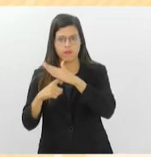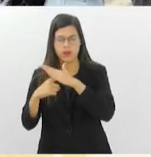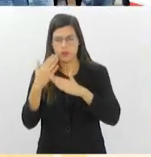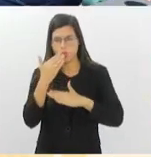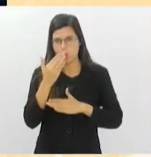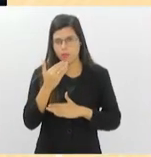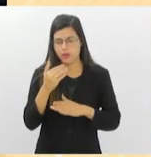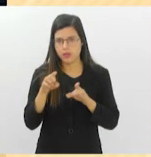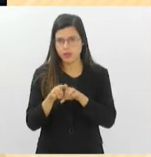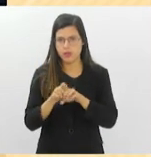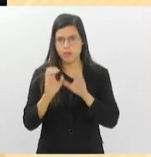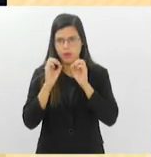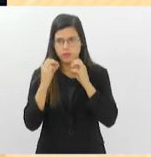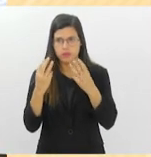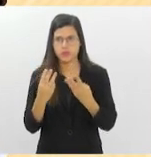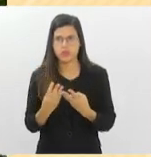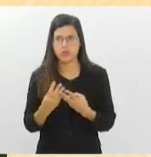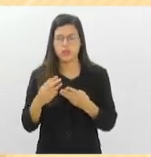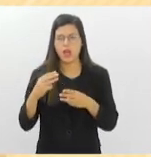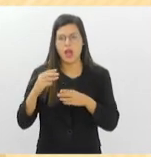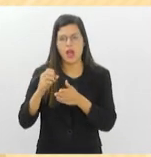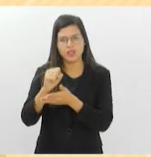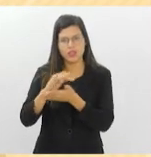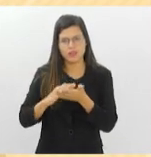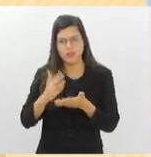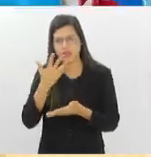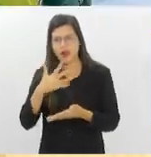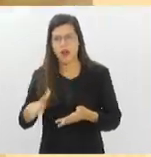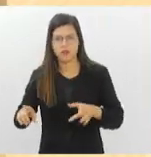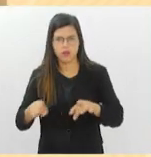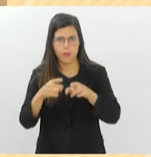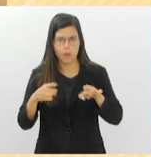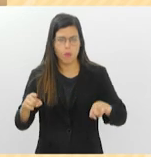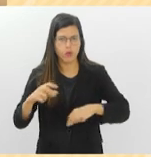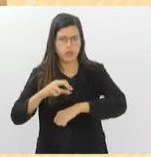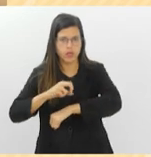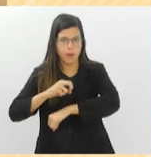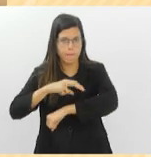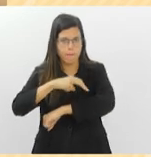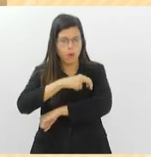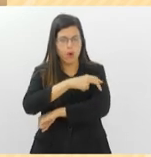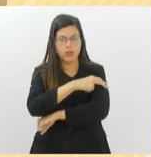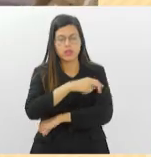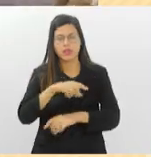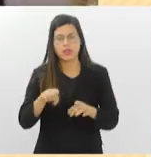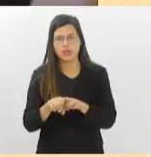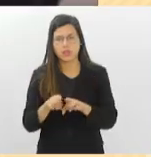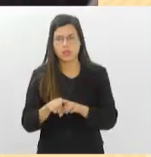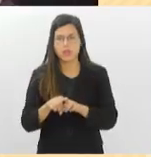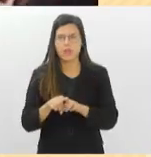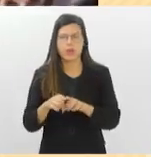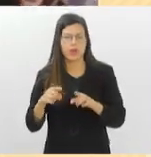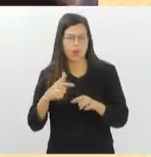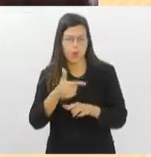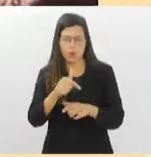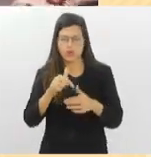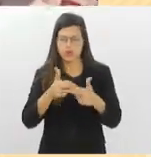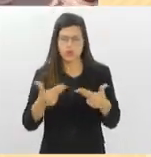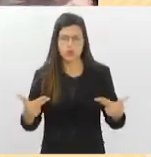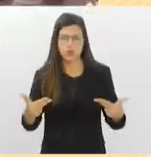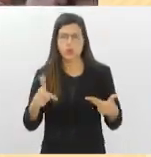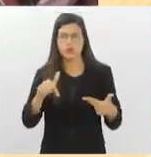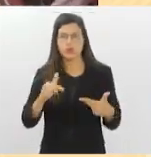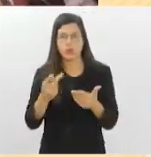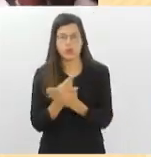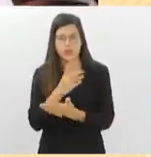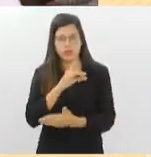culturais atividades para crianças muita música moda e artesanato de vários países do mundo o rio refugia contar